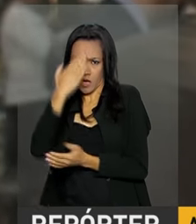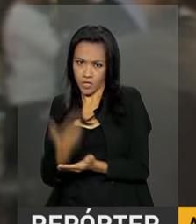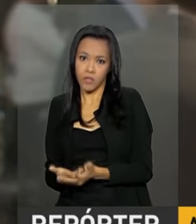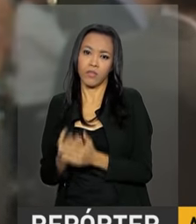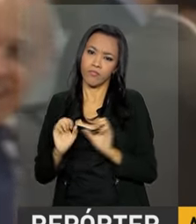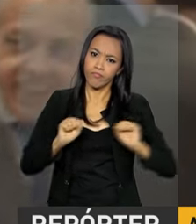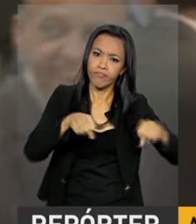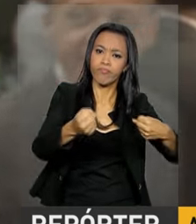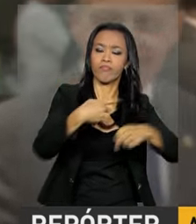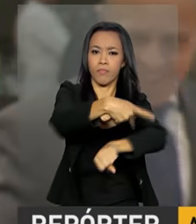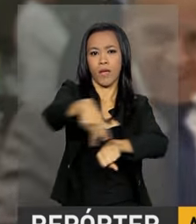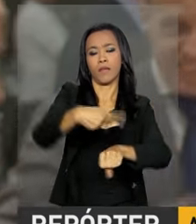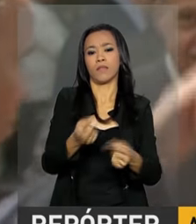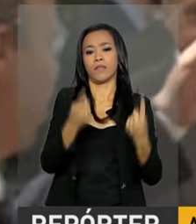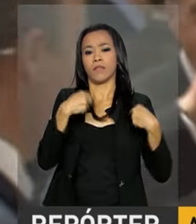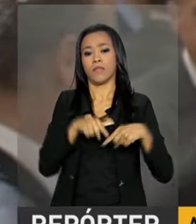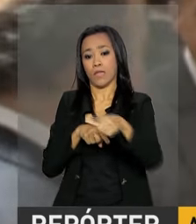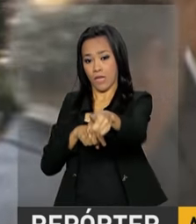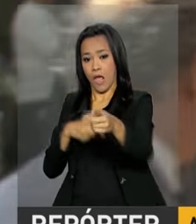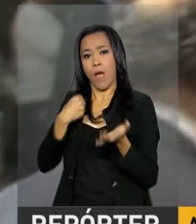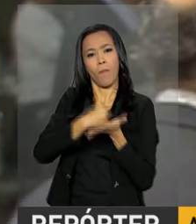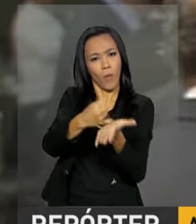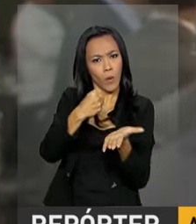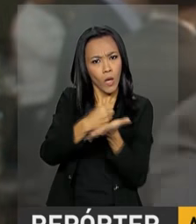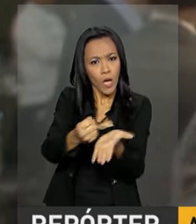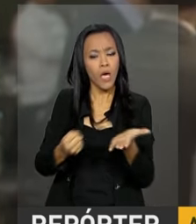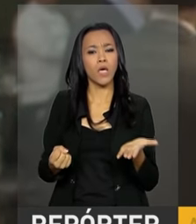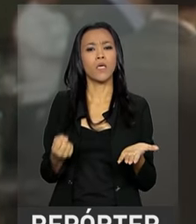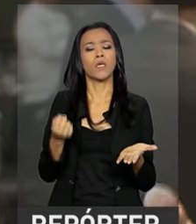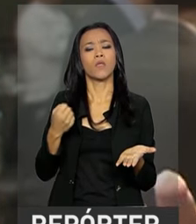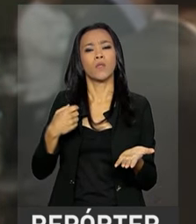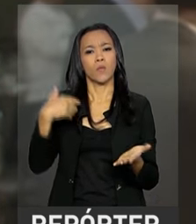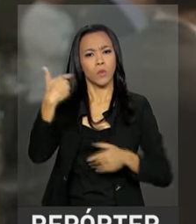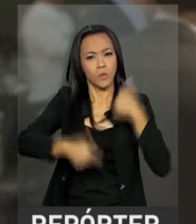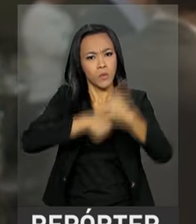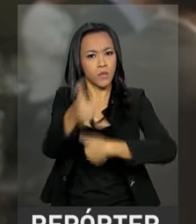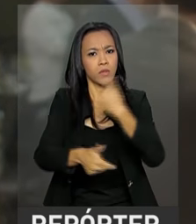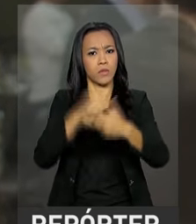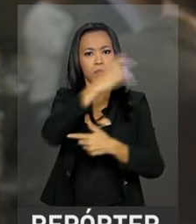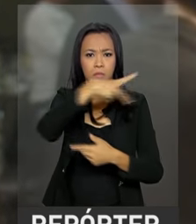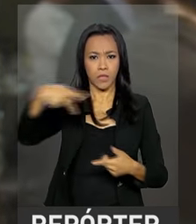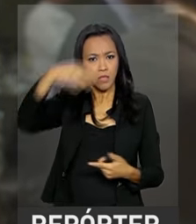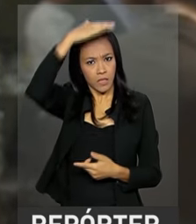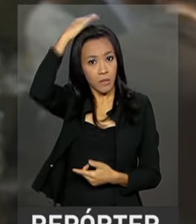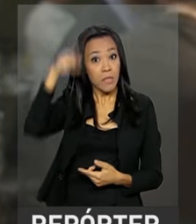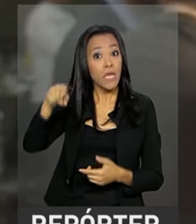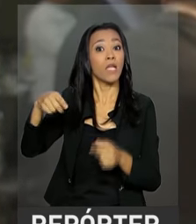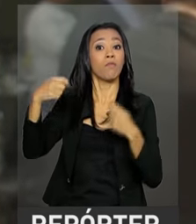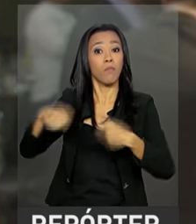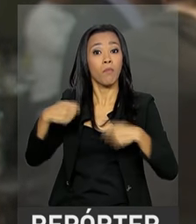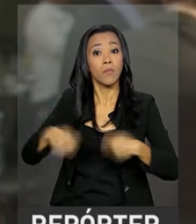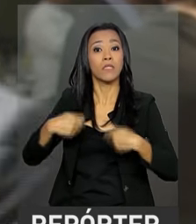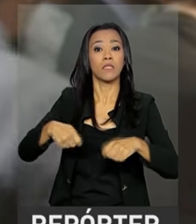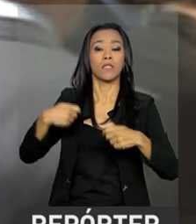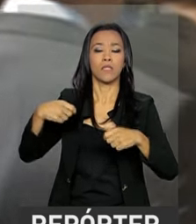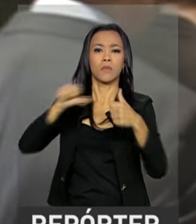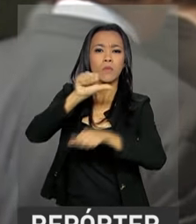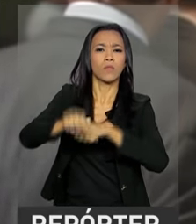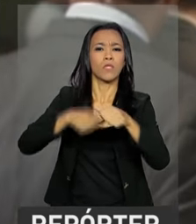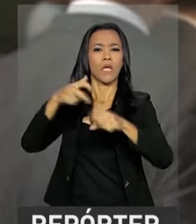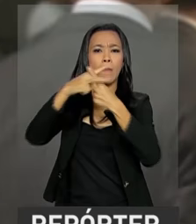à gestão dos resíduos vender para que ele faça as reformas necessárias para que o país